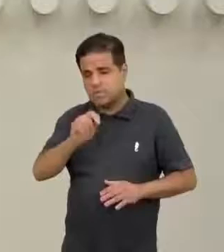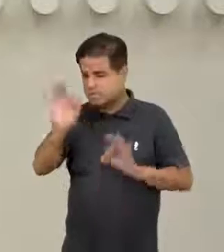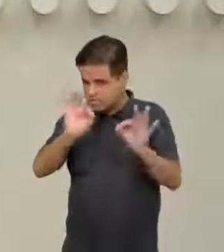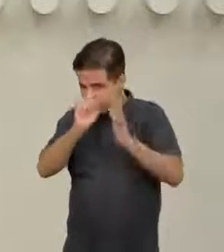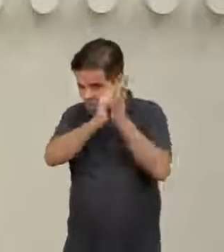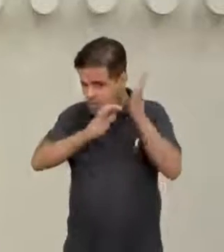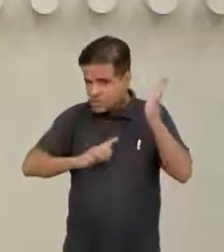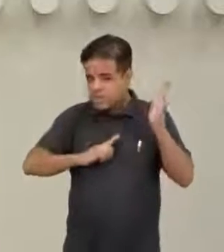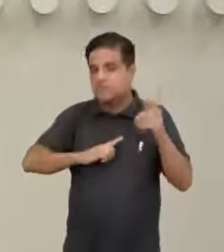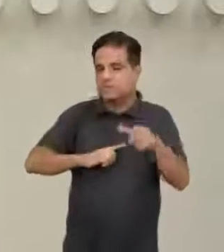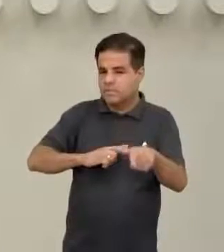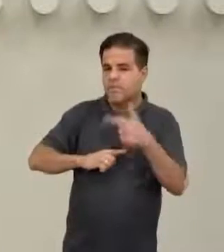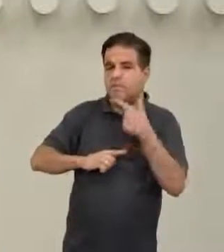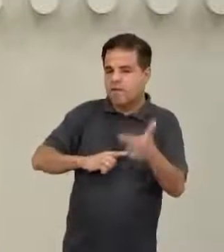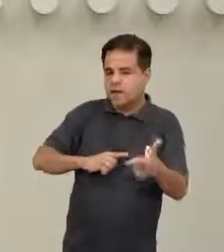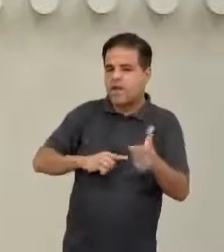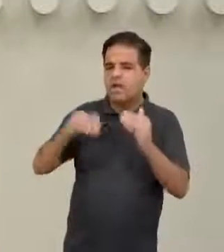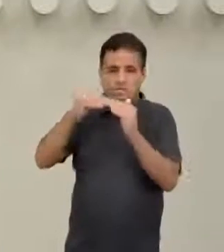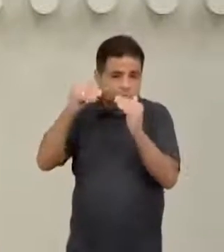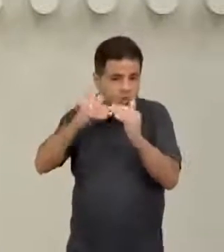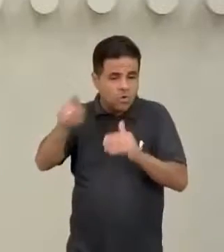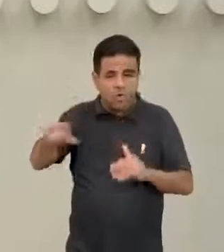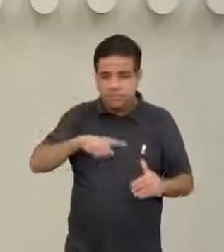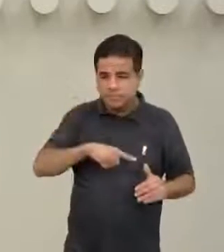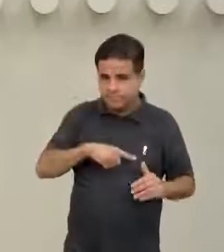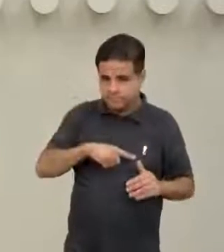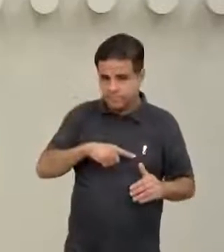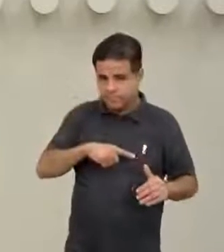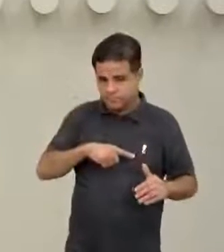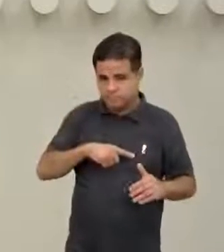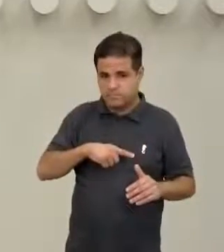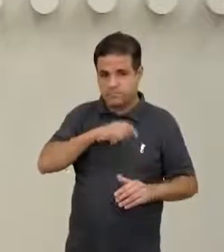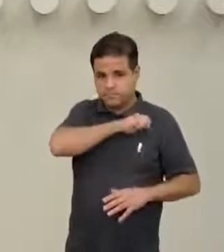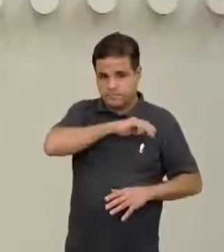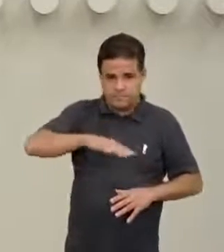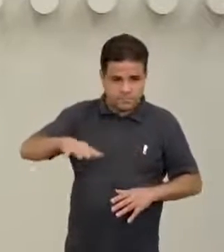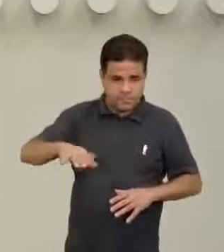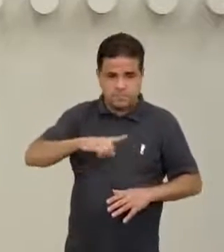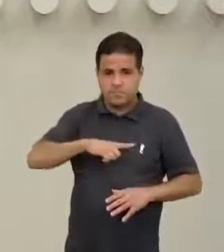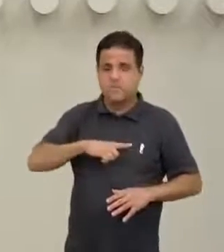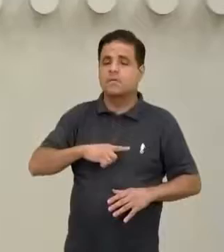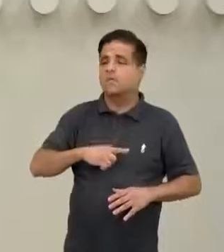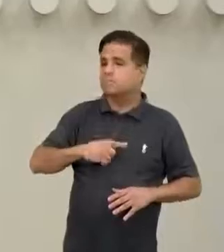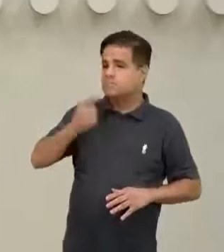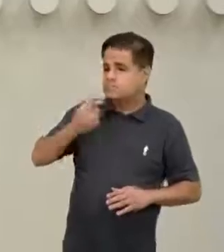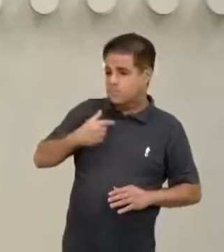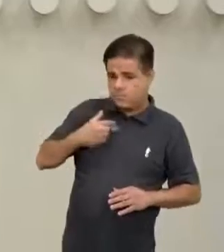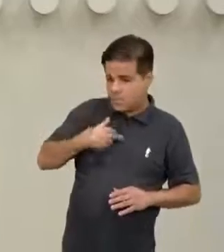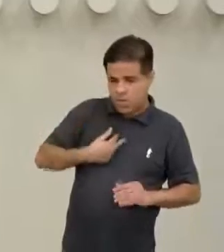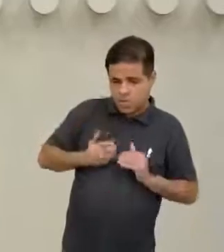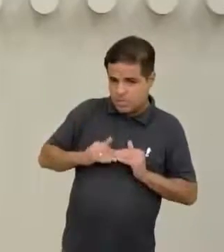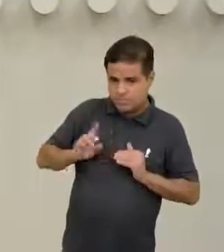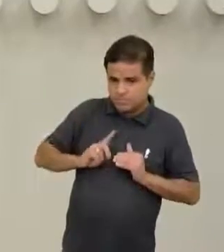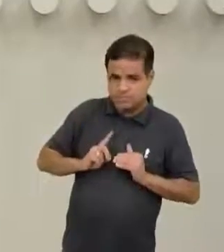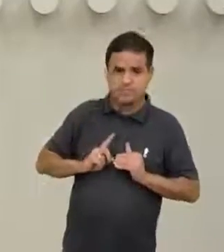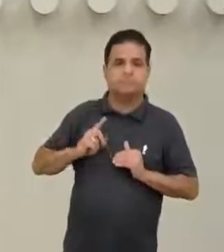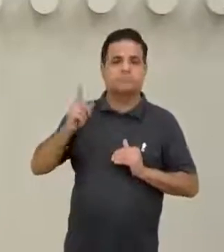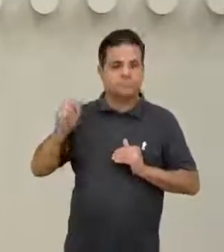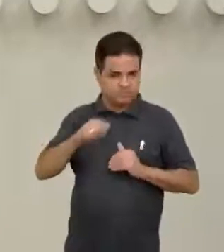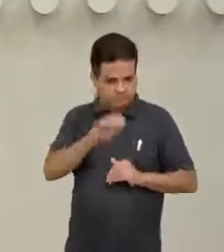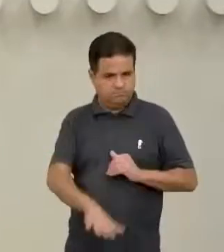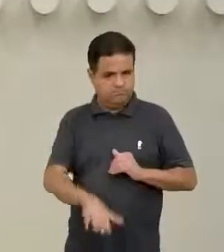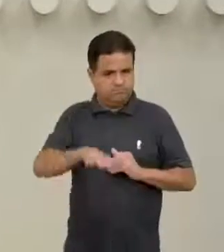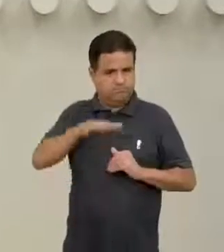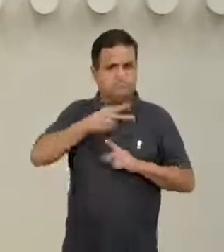atividade. Olha, ele está falando, você concorda com ele de que as crianças não precisam ser campeãs? Ou você acha, não, desde pequeno tem que